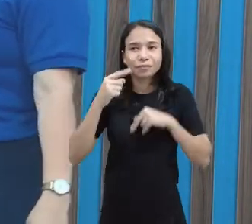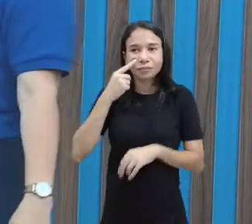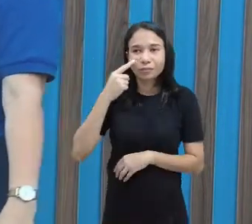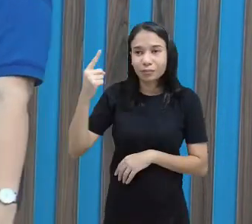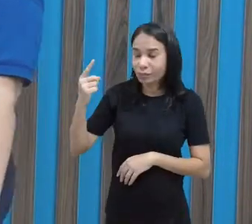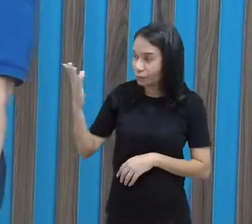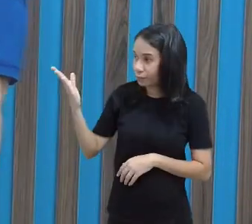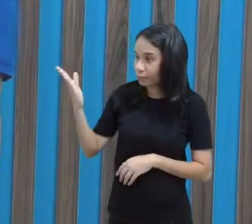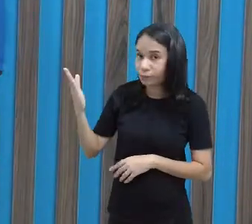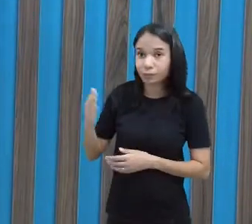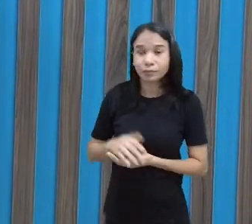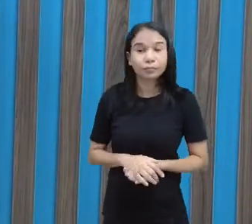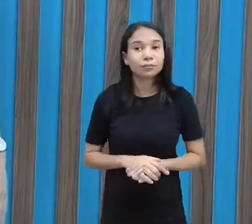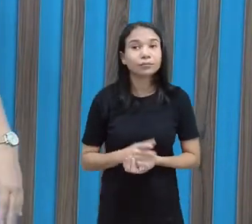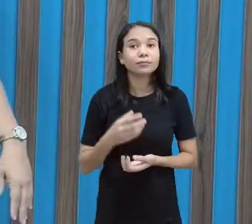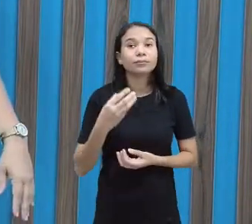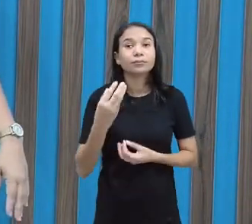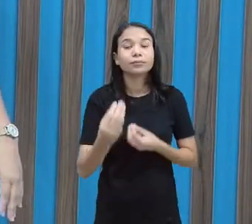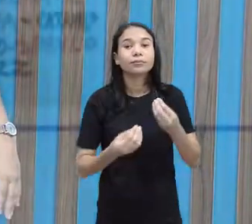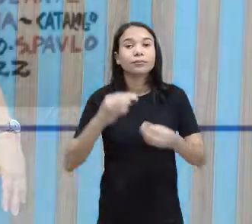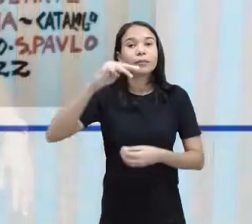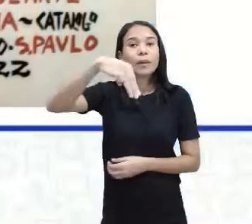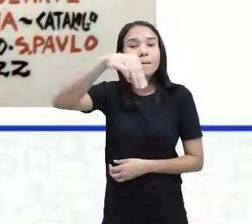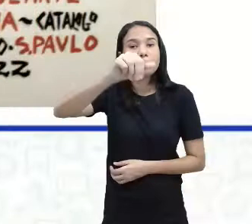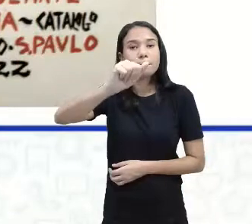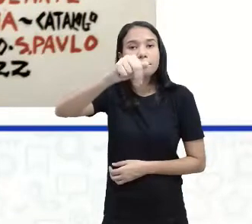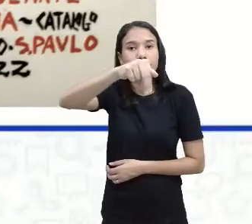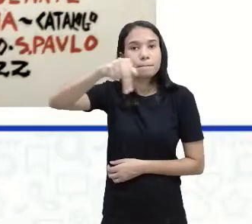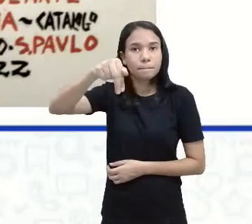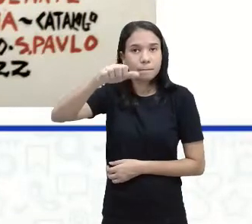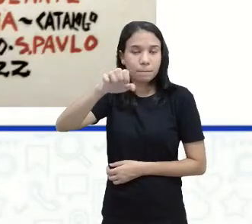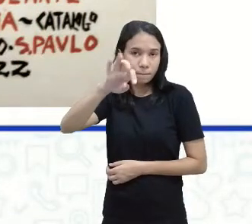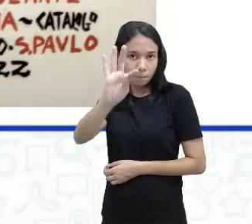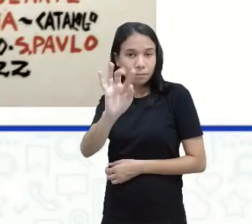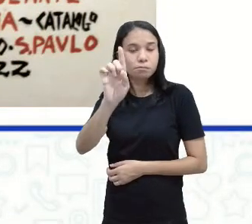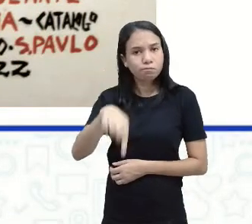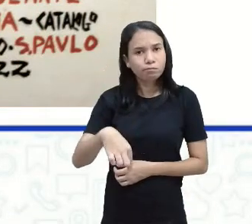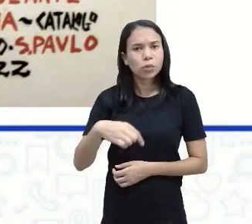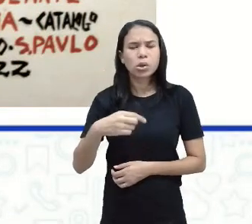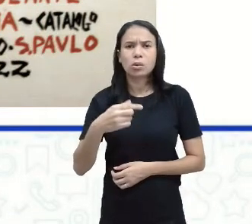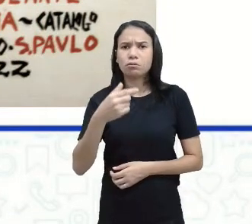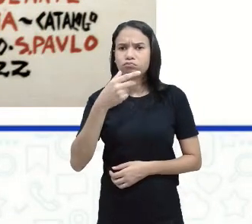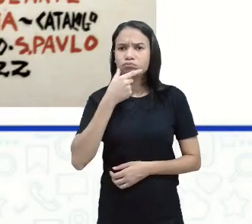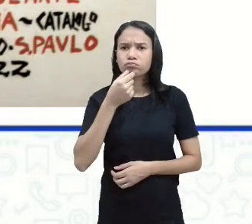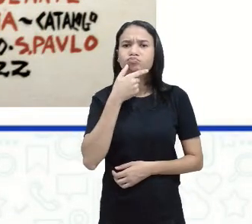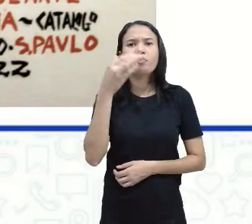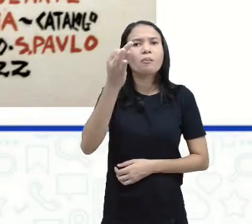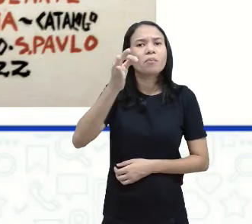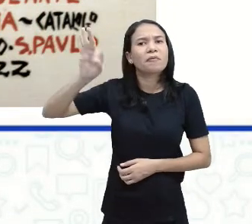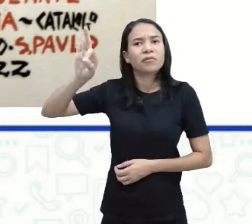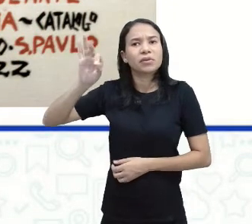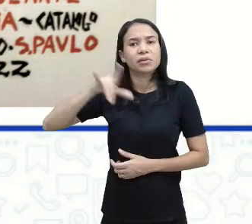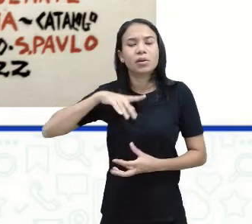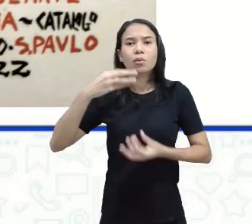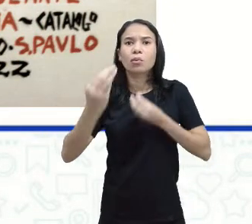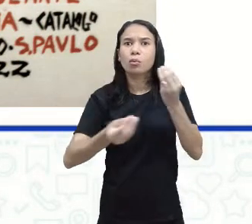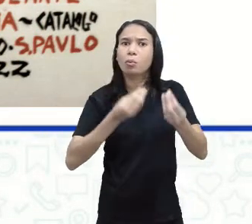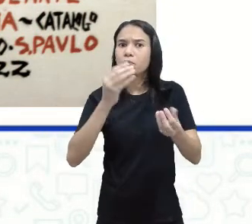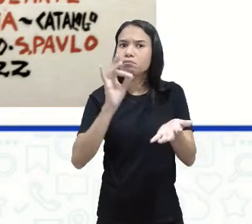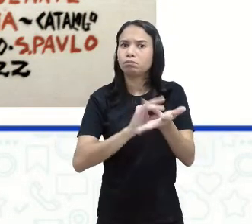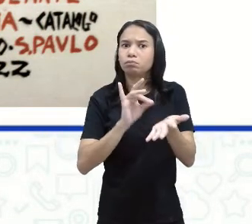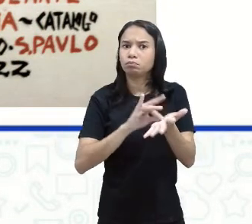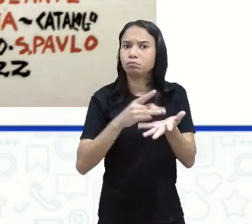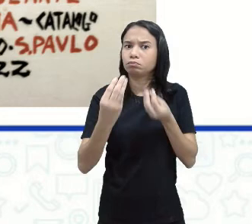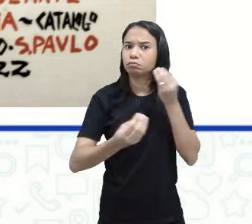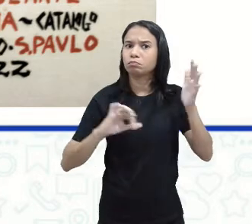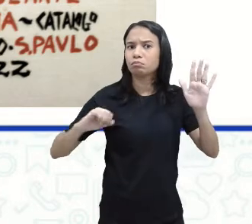obra do Manet, do Edouard Manet, que é um pintor francês, como um marco da